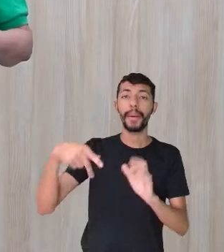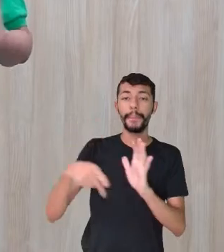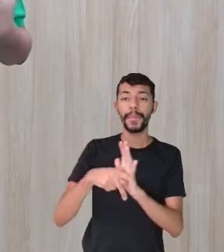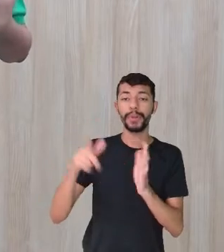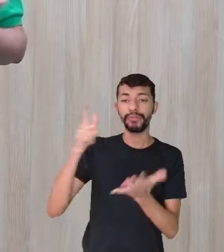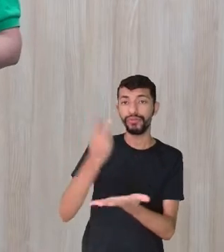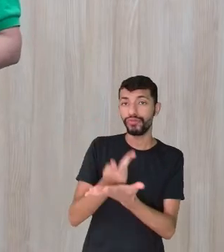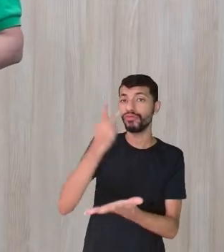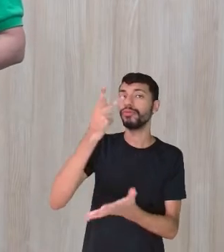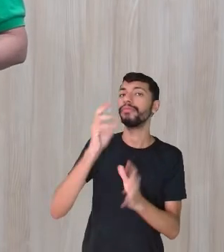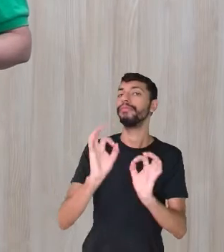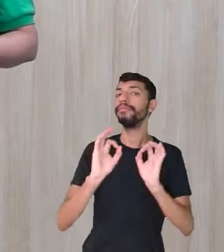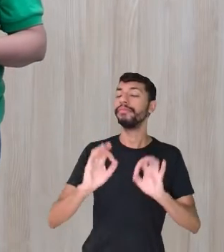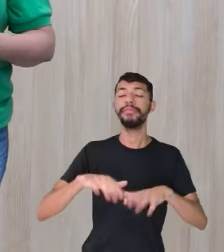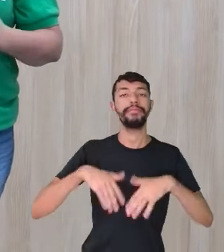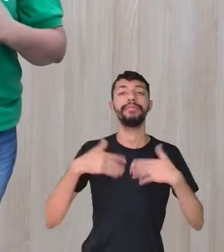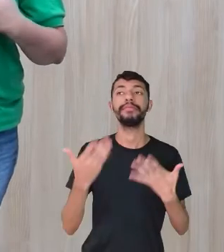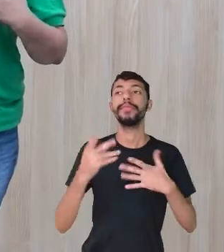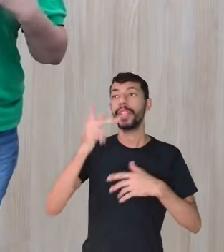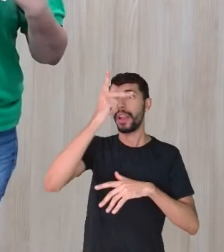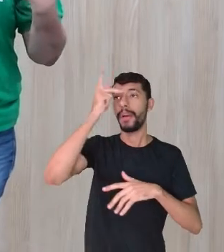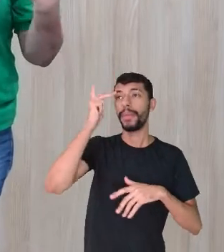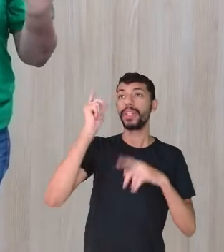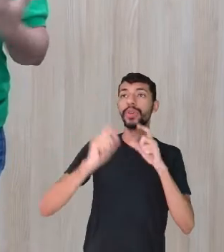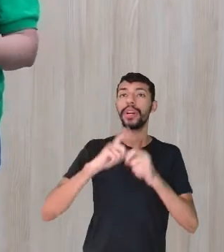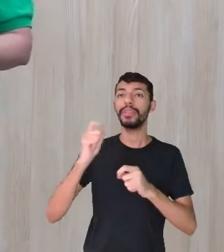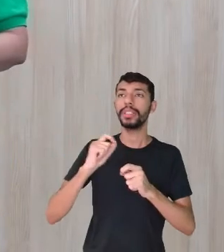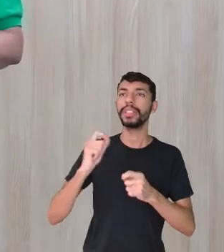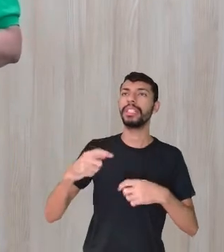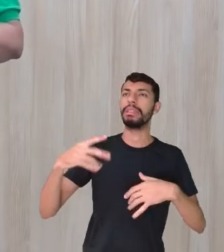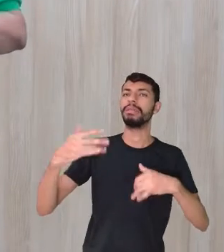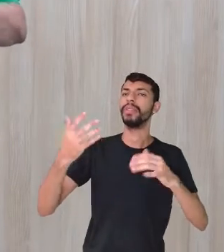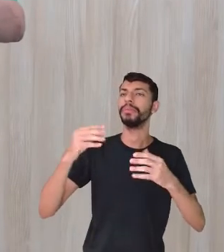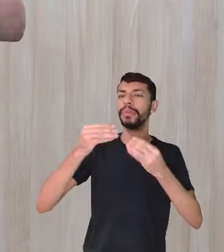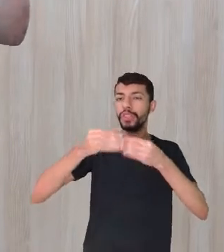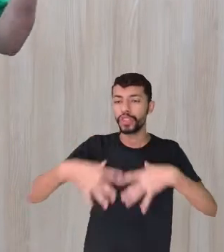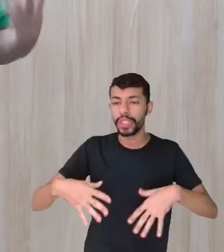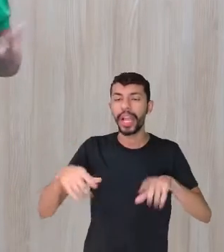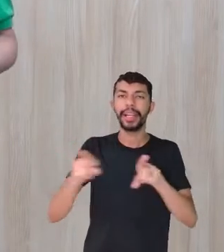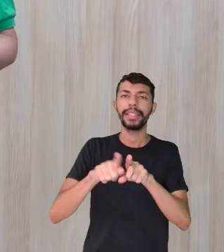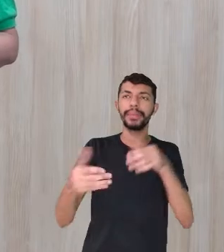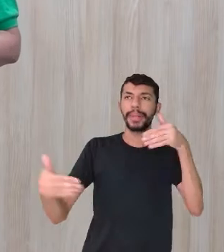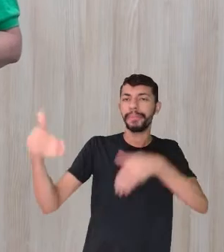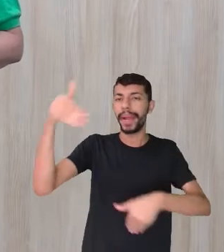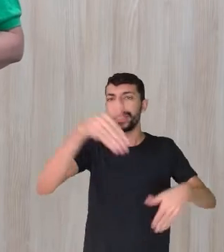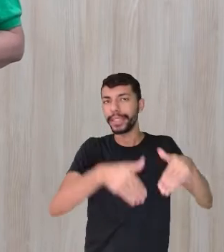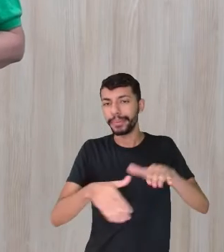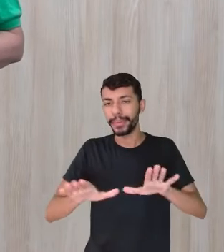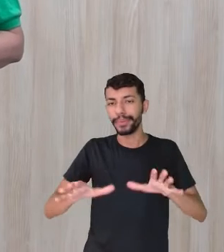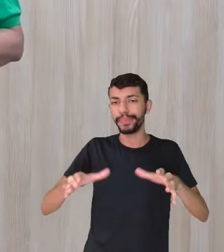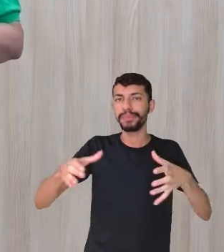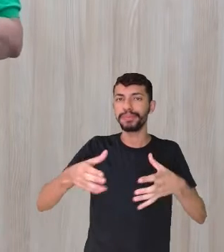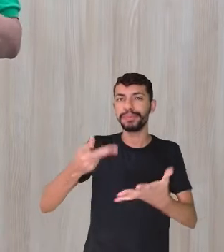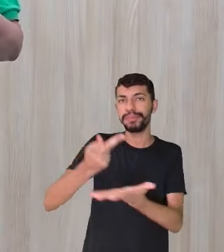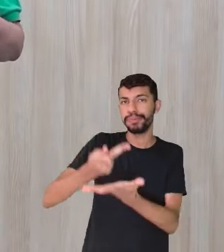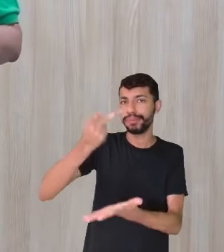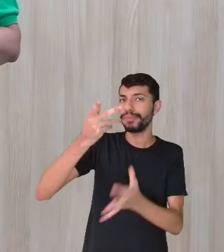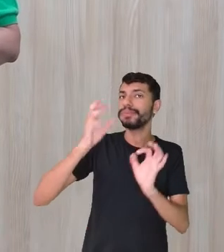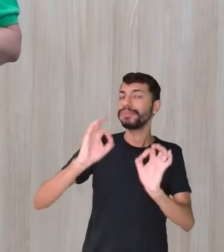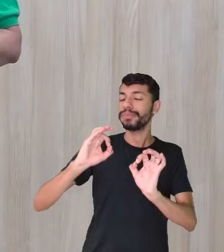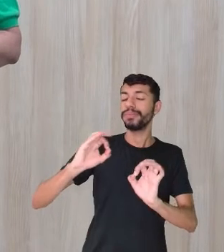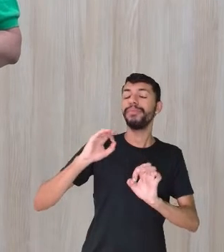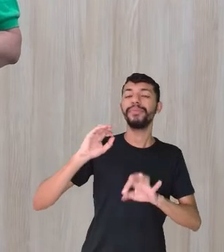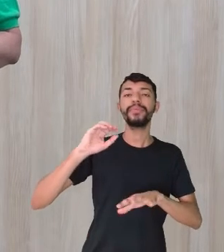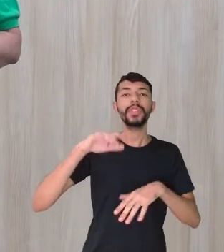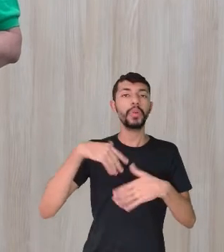do acontecimento, as pessoas que foram afetadas, que se envolveram naquela situação, não é, seja